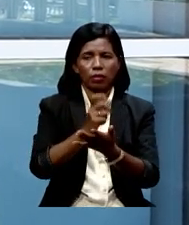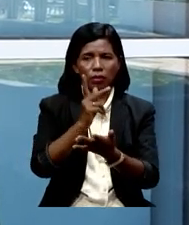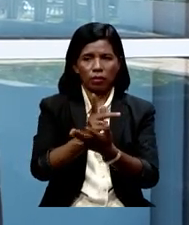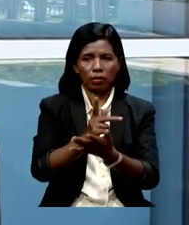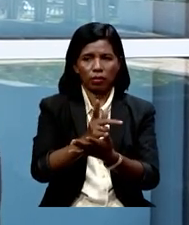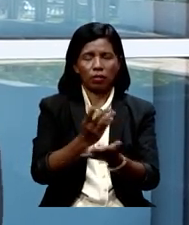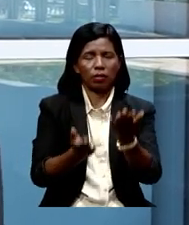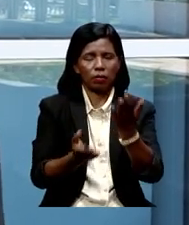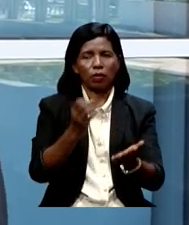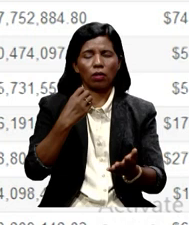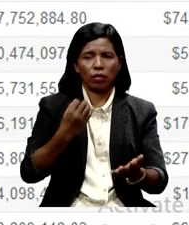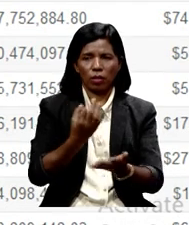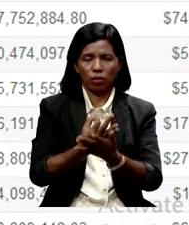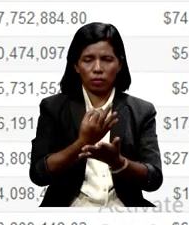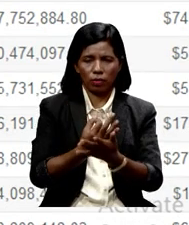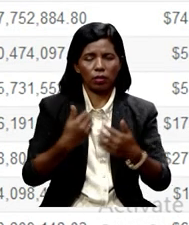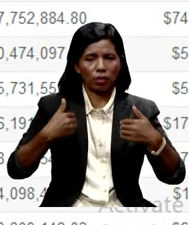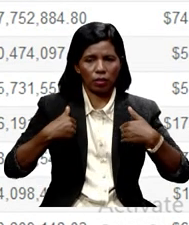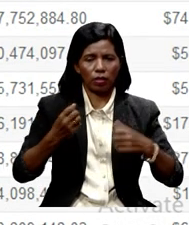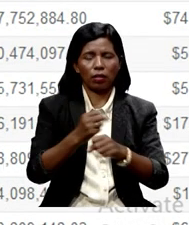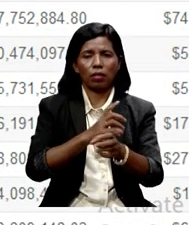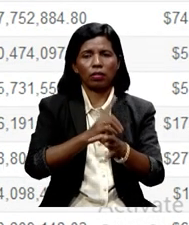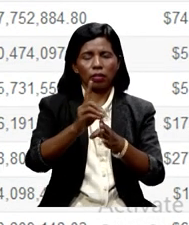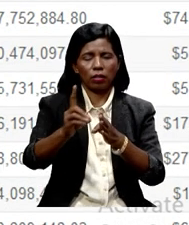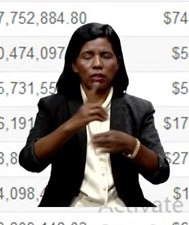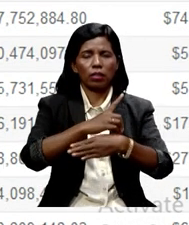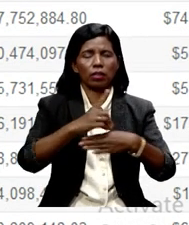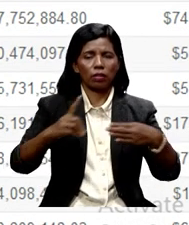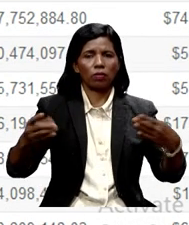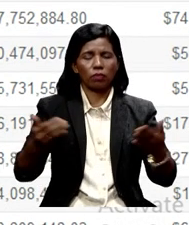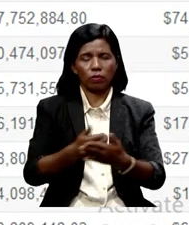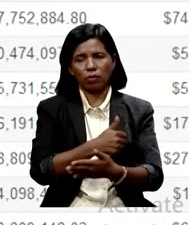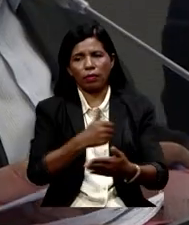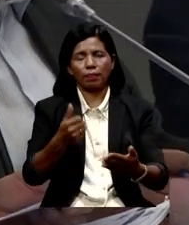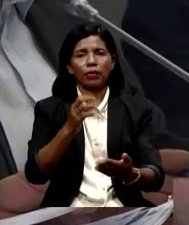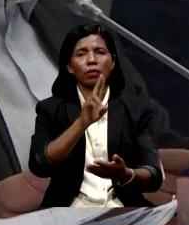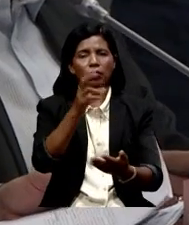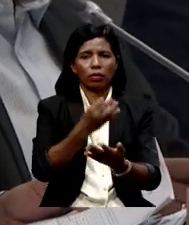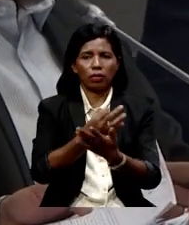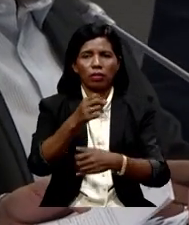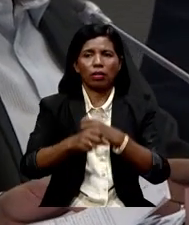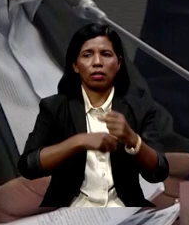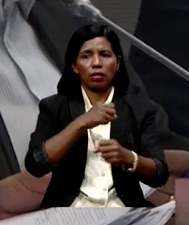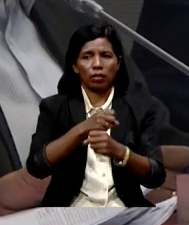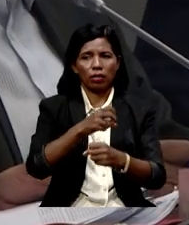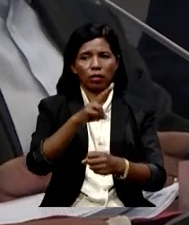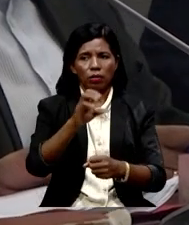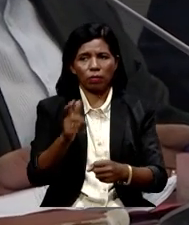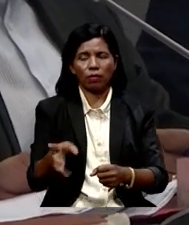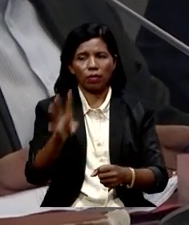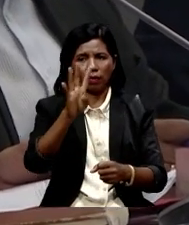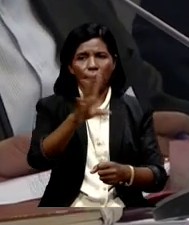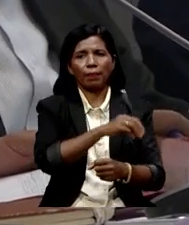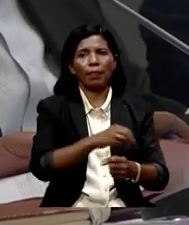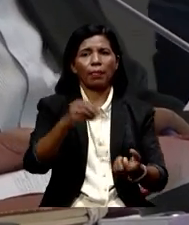título orçamento RASIC, mas se ela direção foi um balão. A execução do Orçamento Geral do Estado tem em Rio Rua Ronulo Recenhat, no